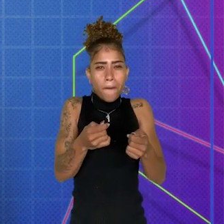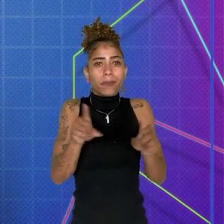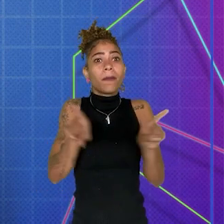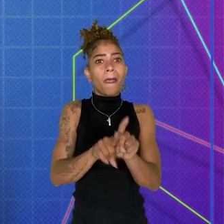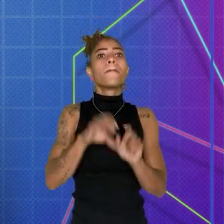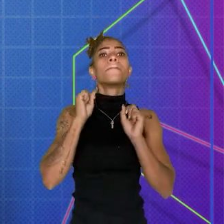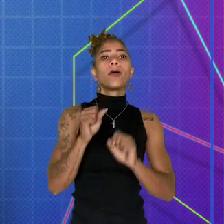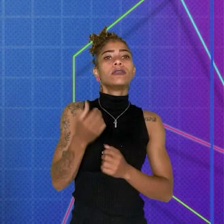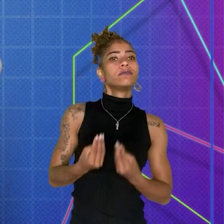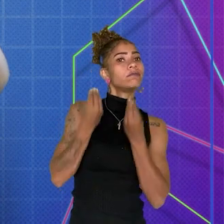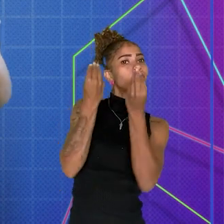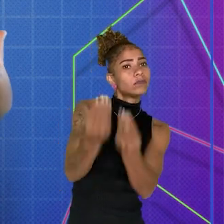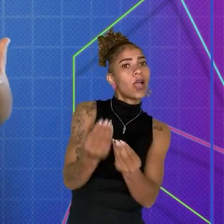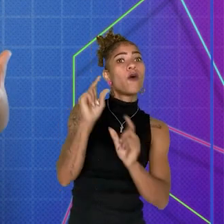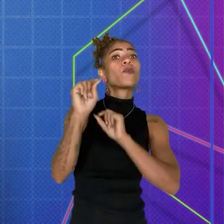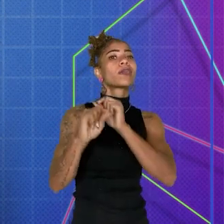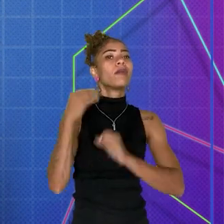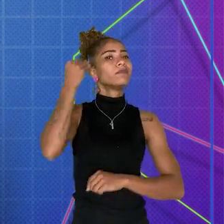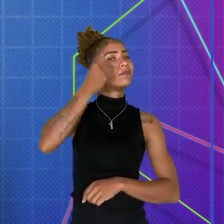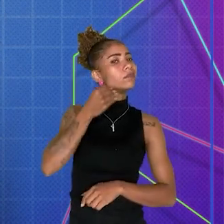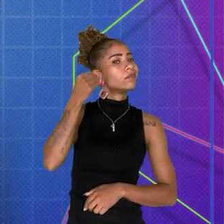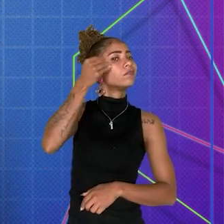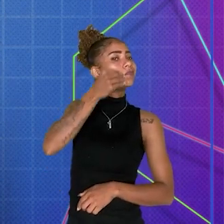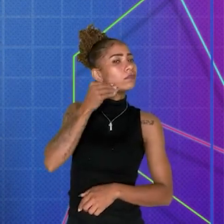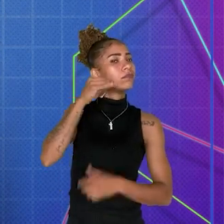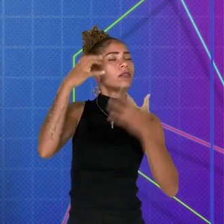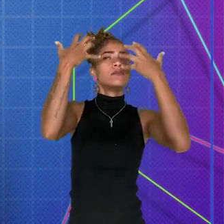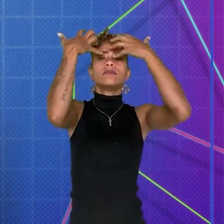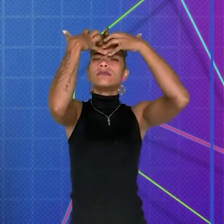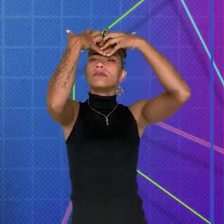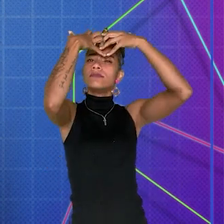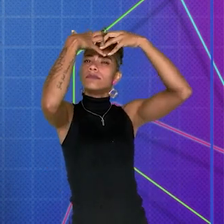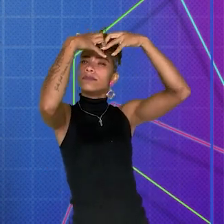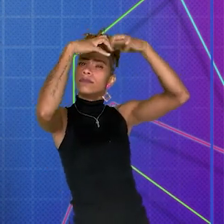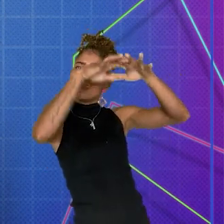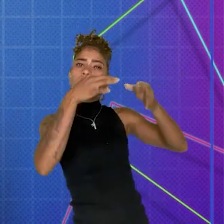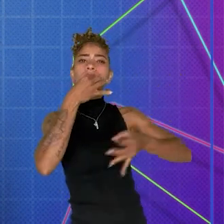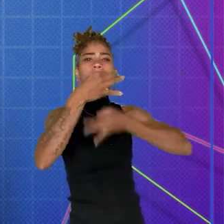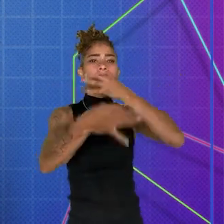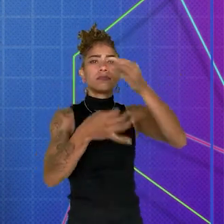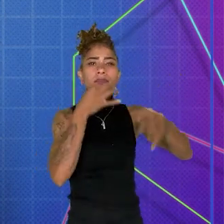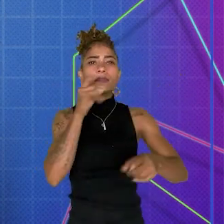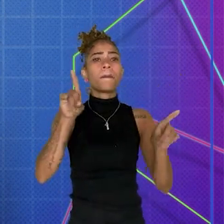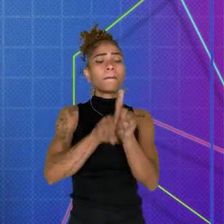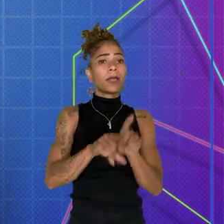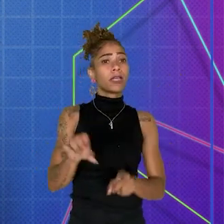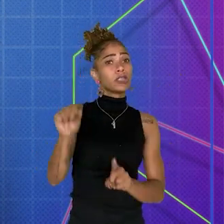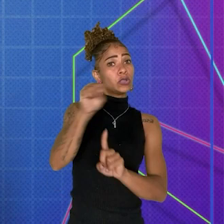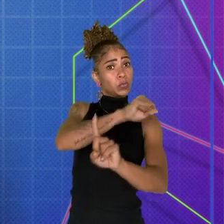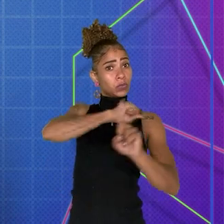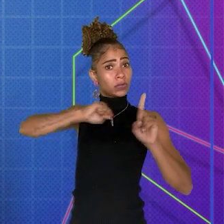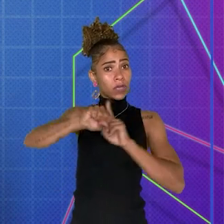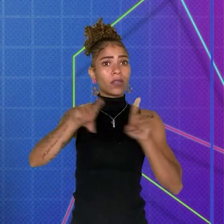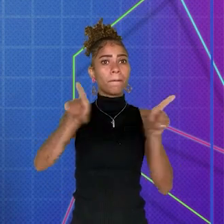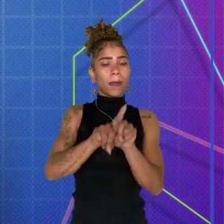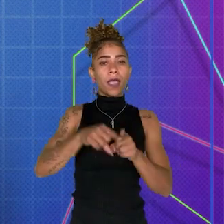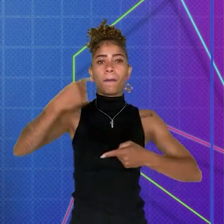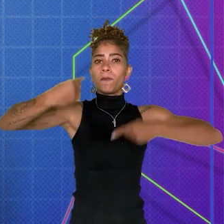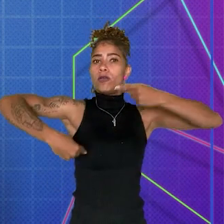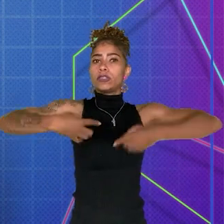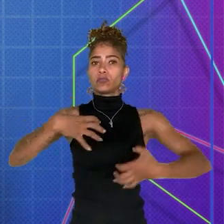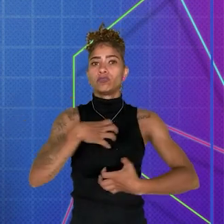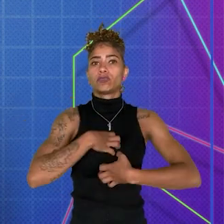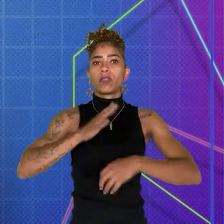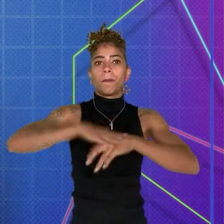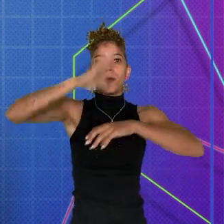narrativa experimental também podem oferecer ao jogador uma experiência mais reflexiva e crítica, ao explorar questões sociais e políticas